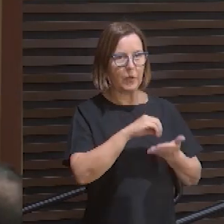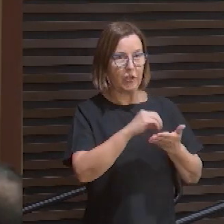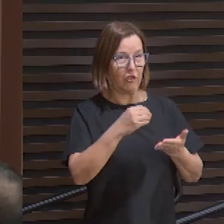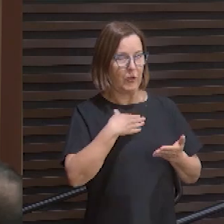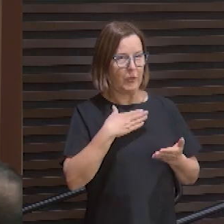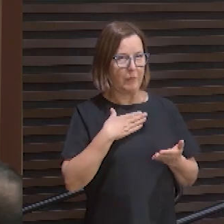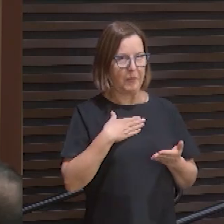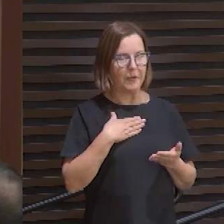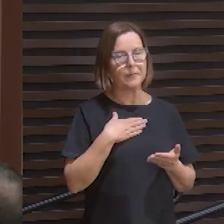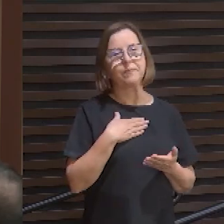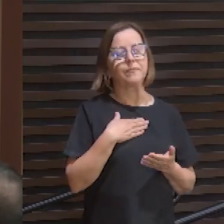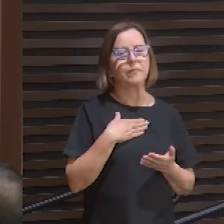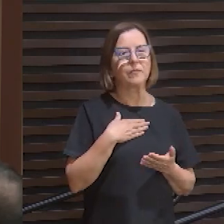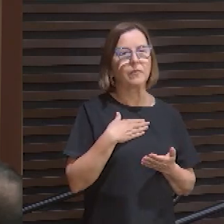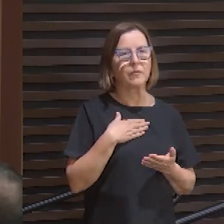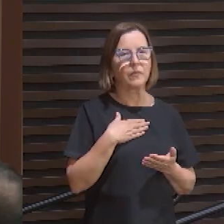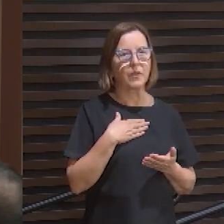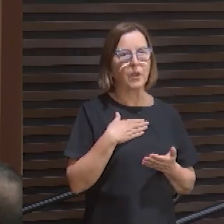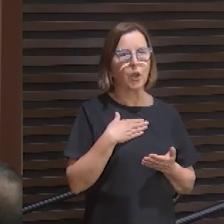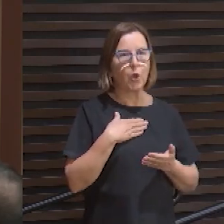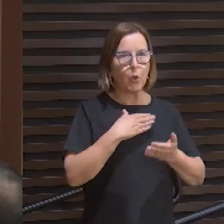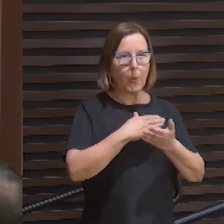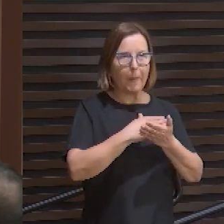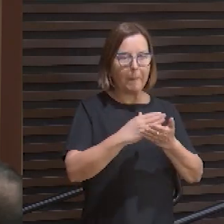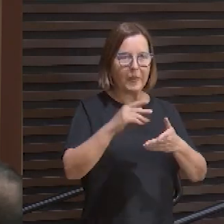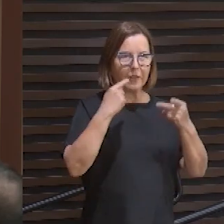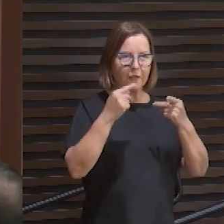fazer excitações no meu cérebro,